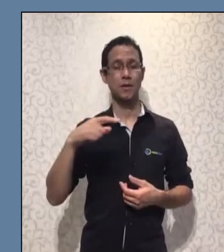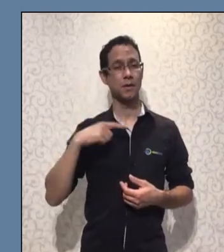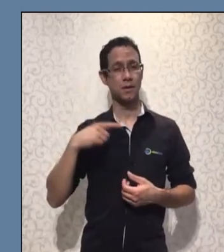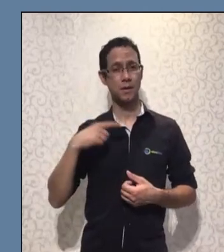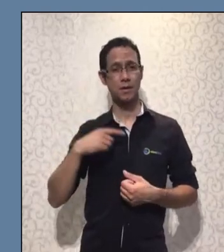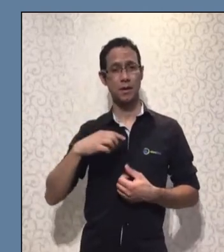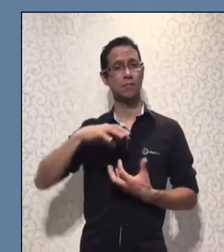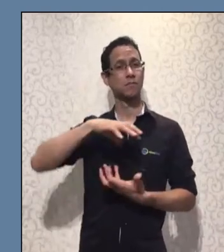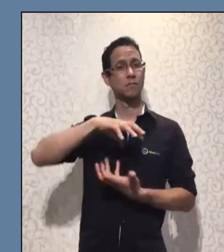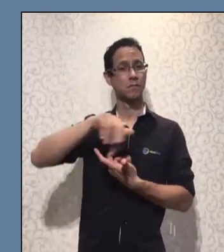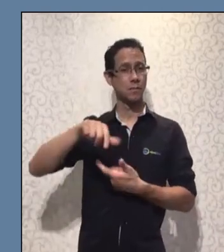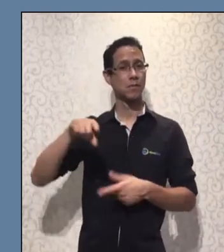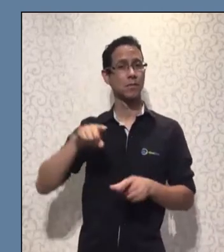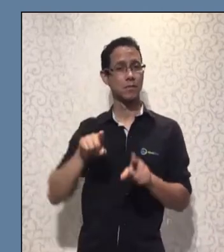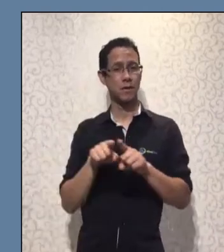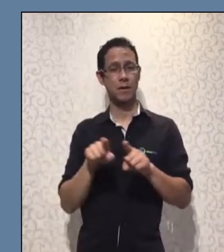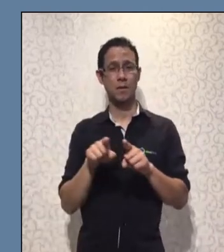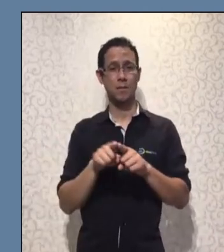Modigliani, quanto